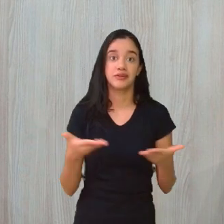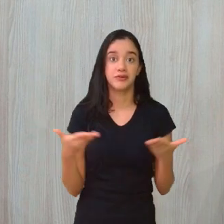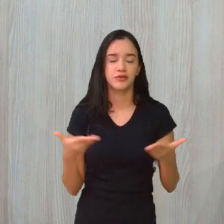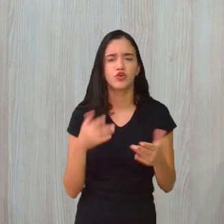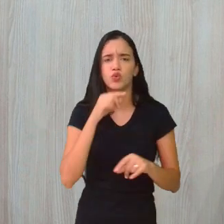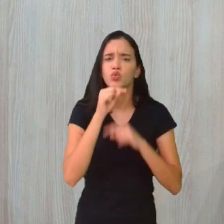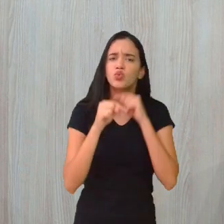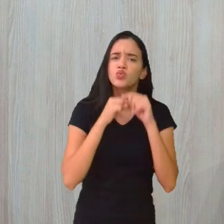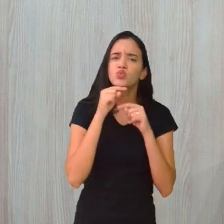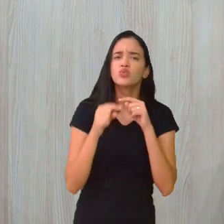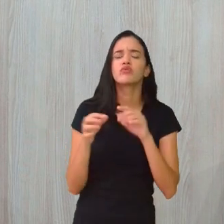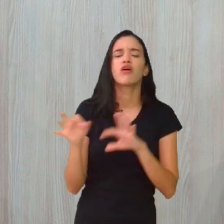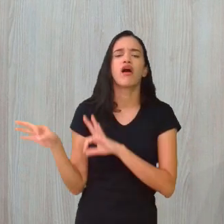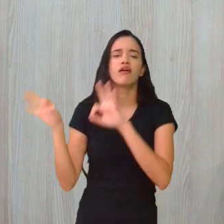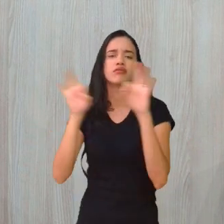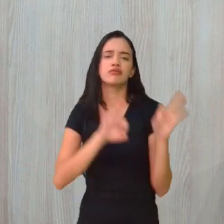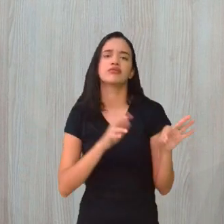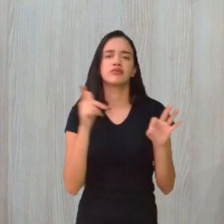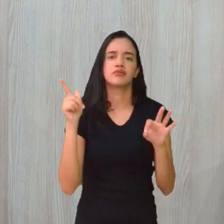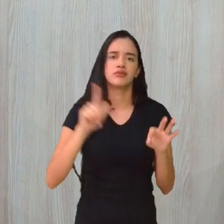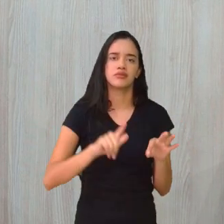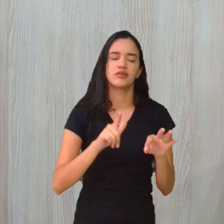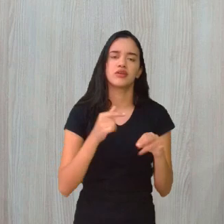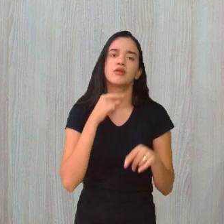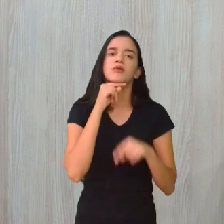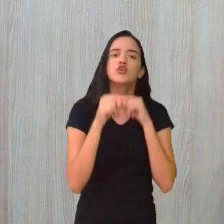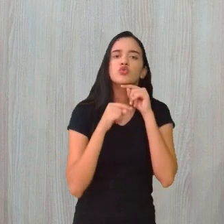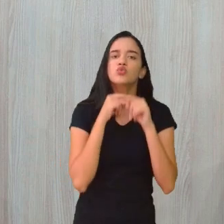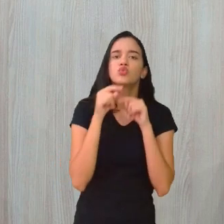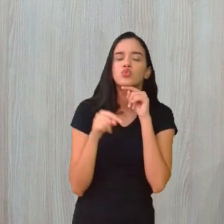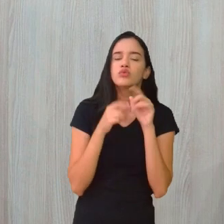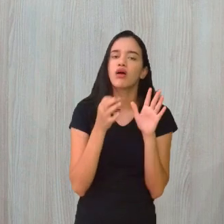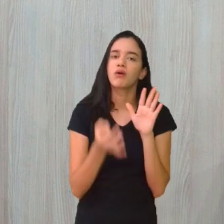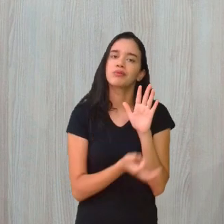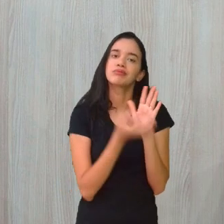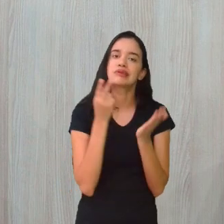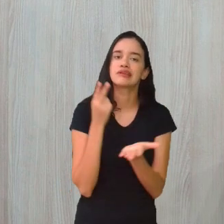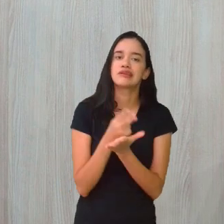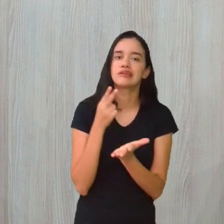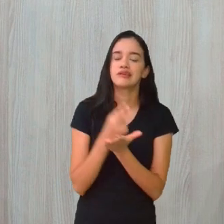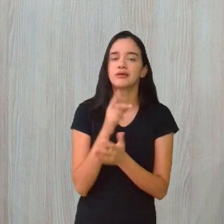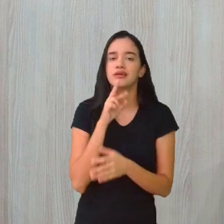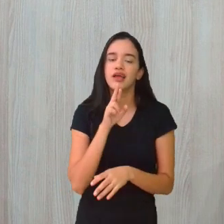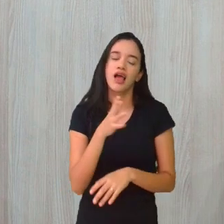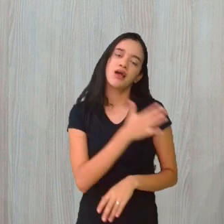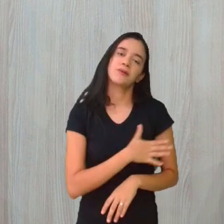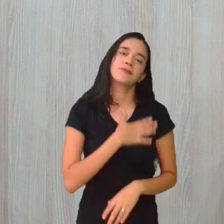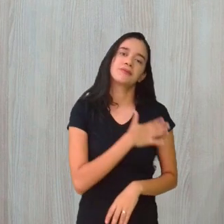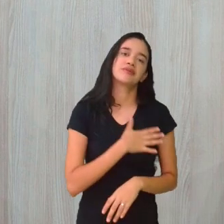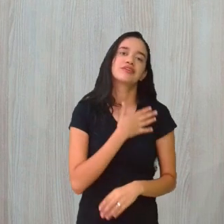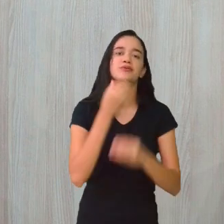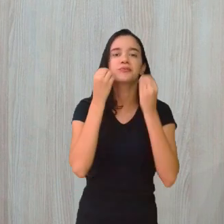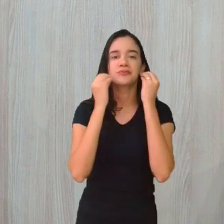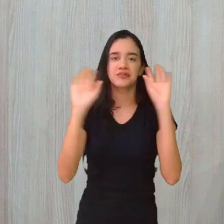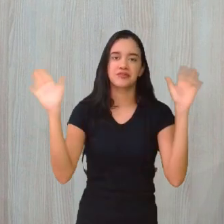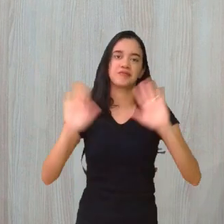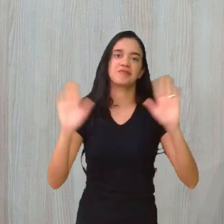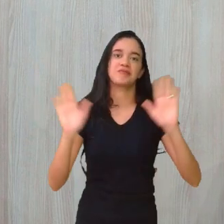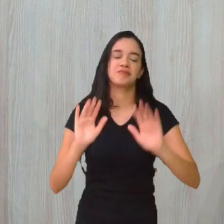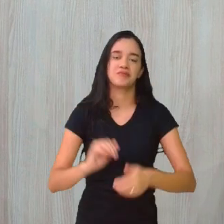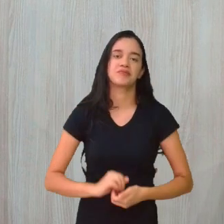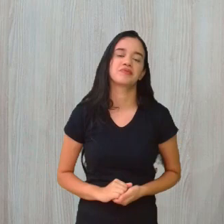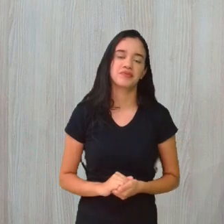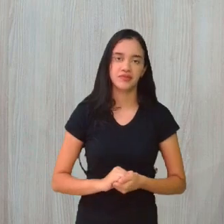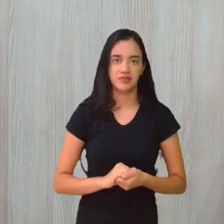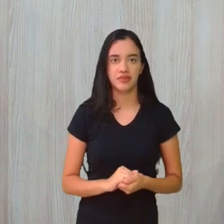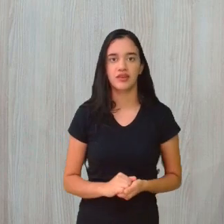Qualquer dúvida, revejam a aula, deixem lá dúvidas, comentários que a gente sempre responde. Foi um prazer estar aqui. Um beijo e até a próxima.